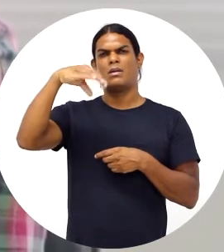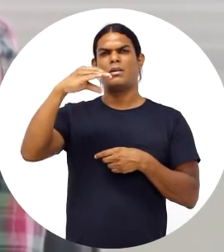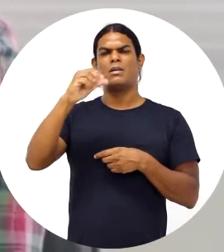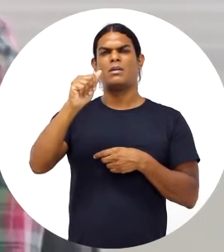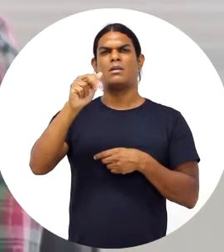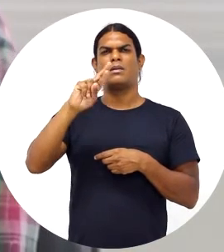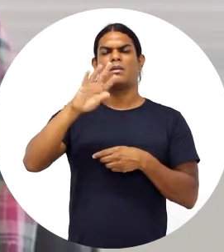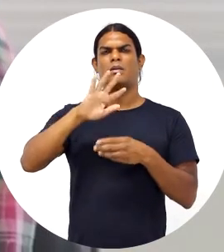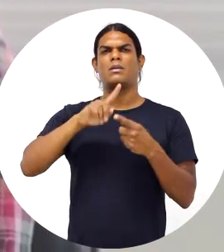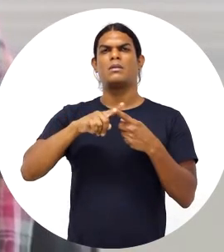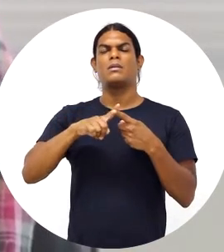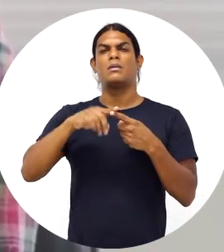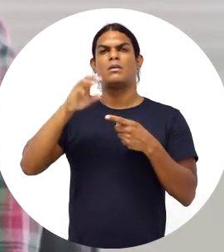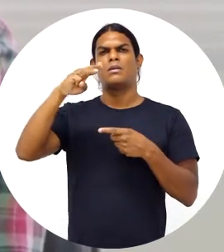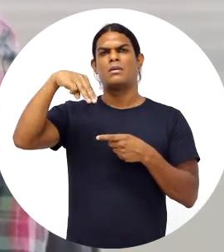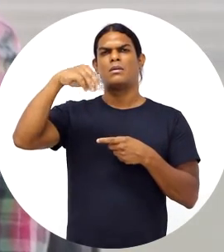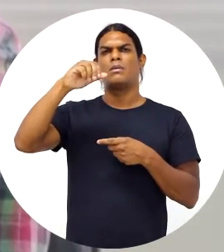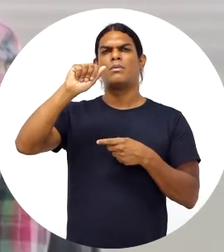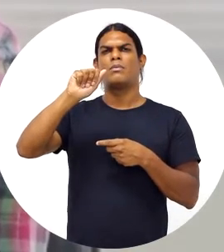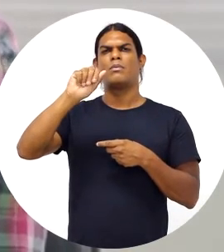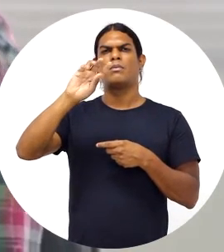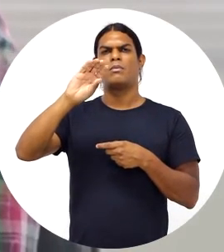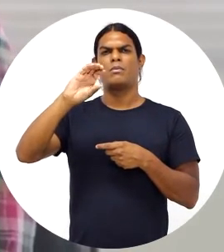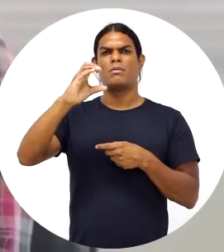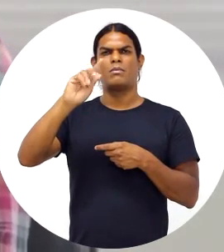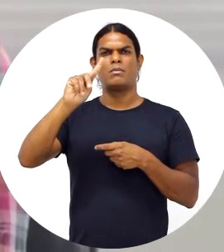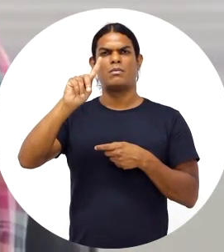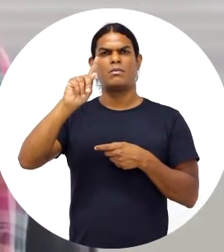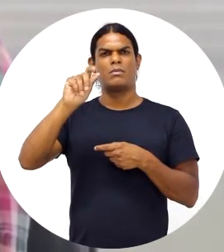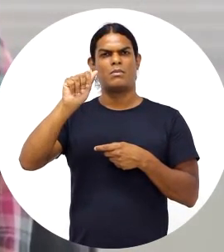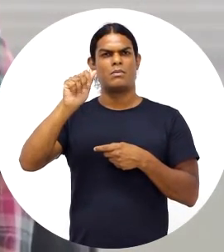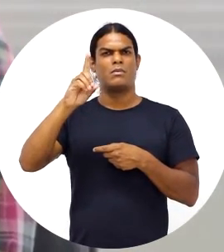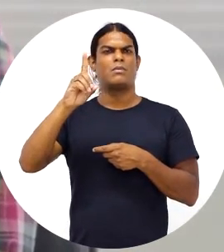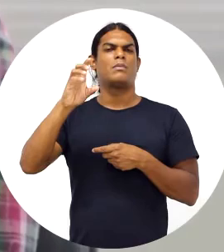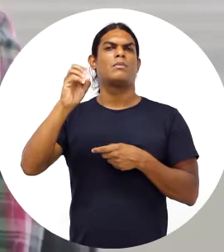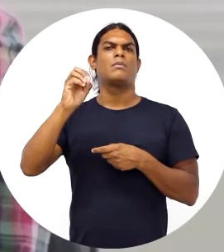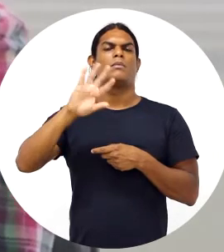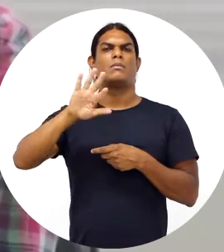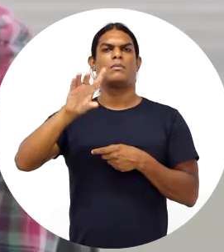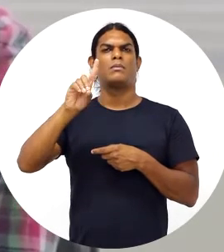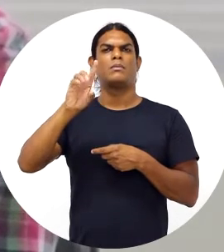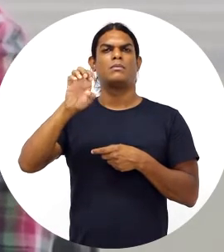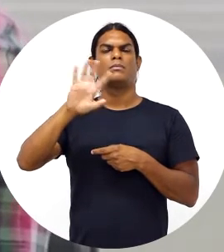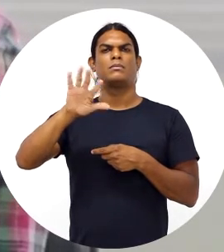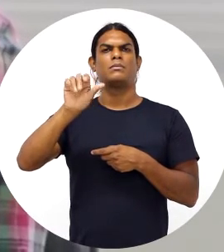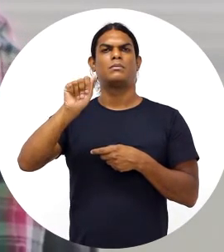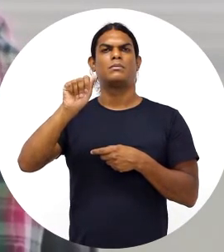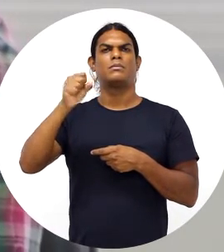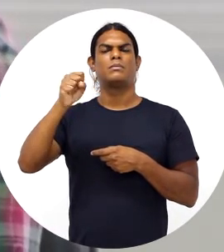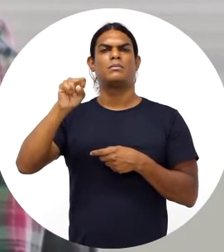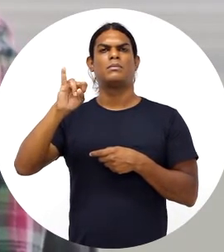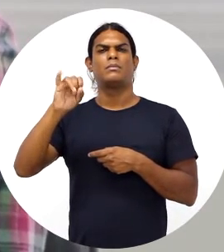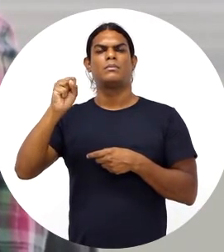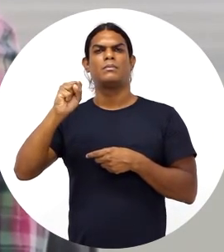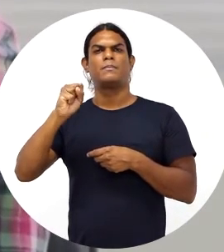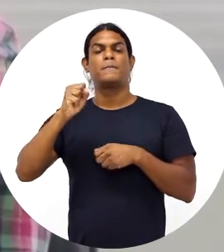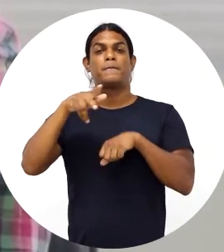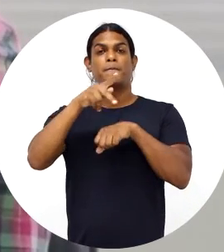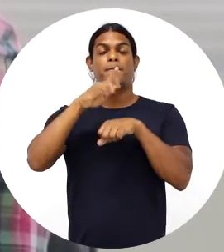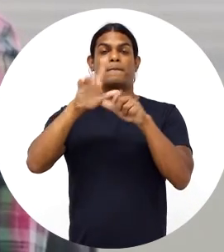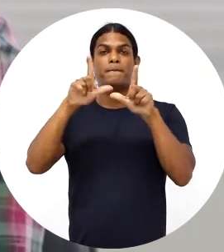realismo brasileiro, né, entre outros. A literatura portuguesa vai se referir justamente aos